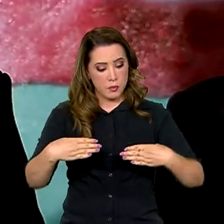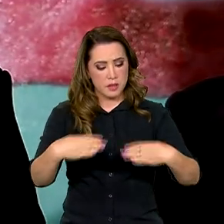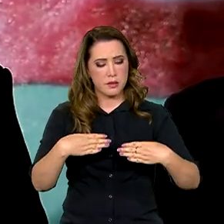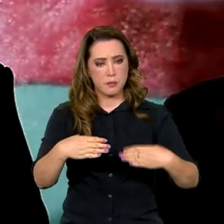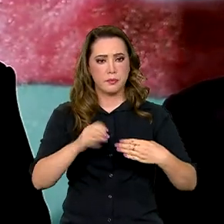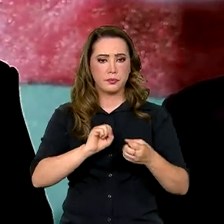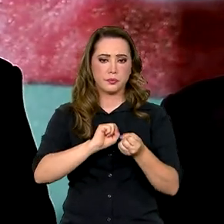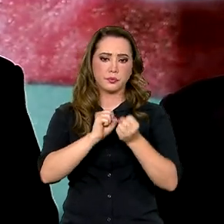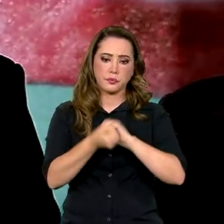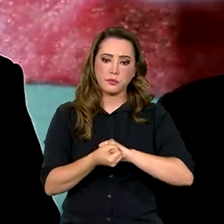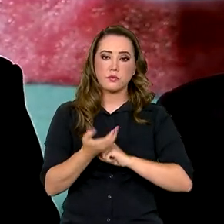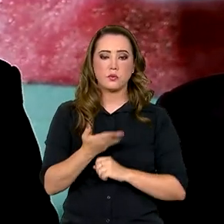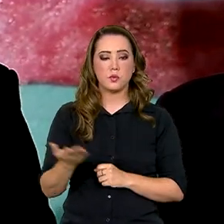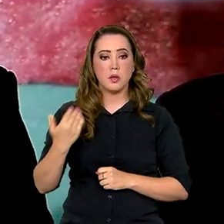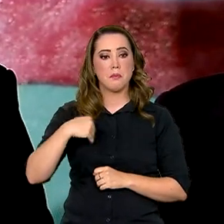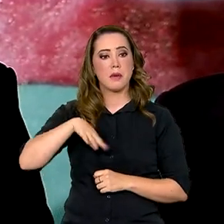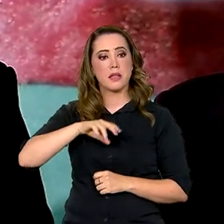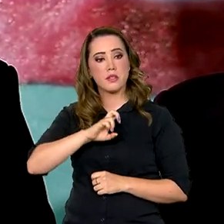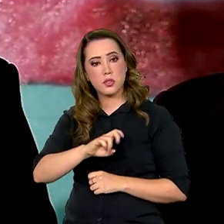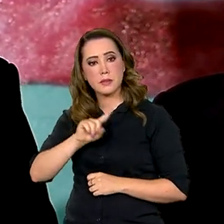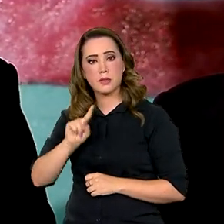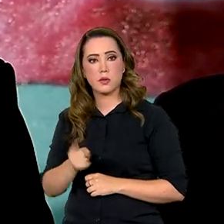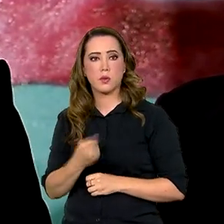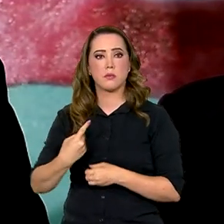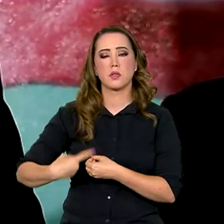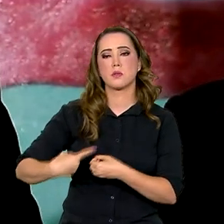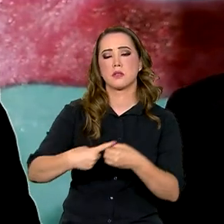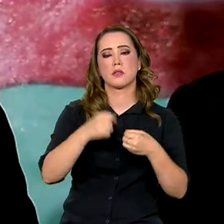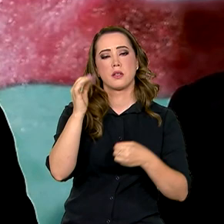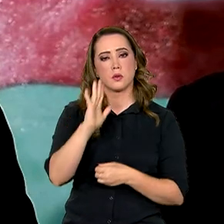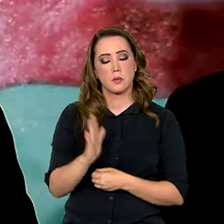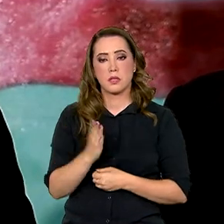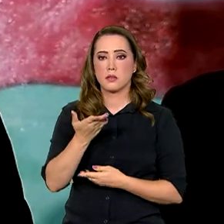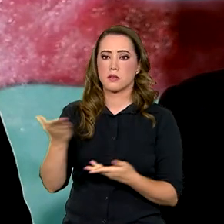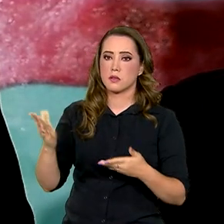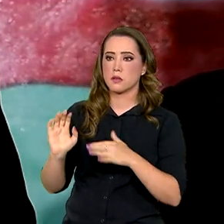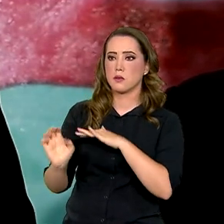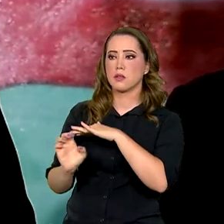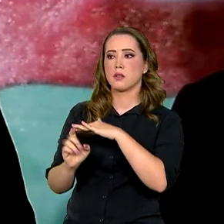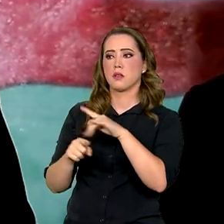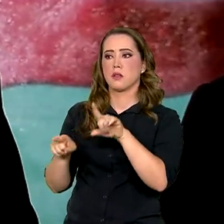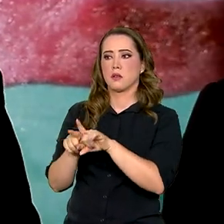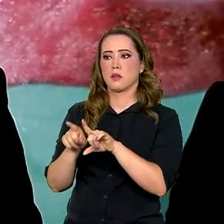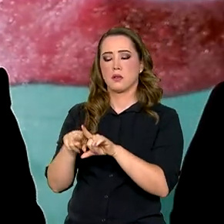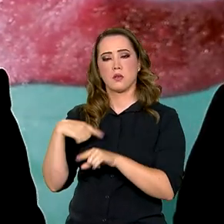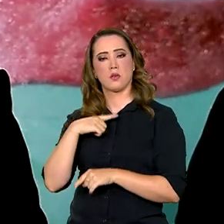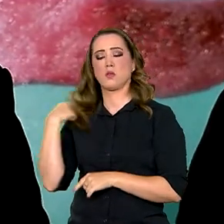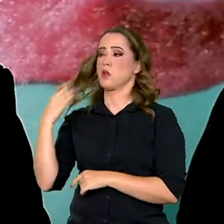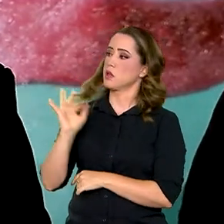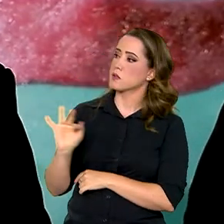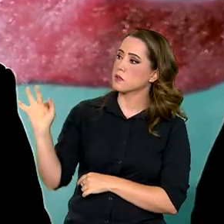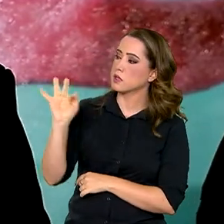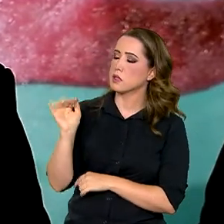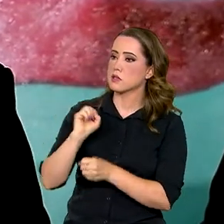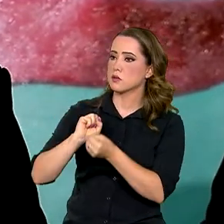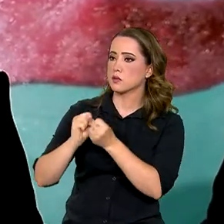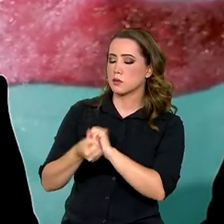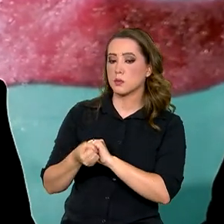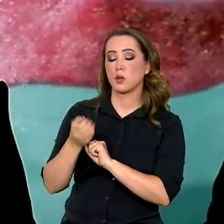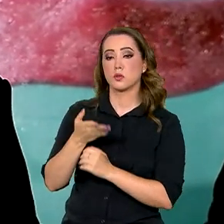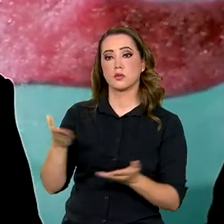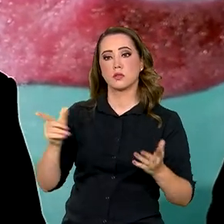está aberto aos mais de 5.000 municípios brasileiros as entidades as Confederações as federações do esporte